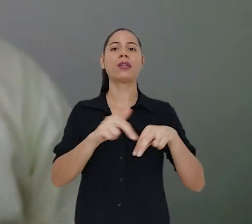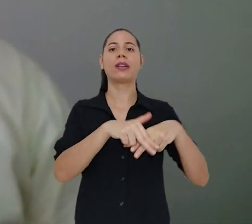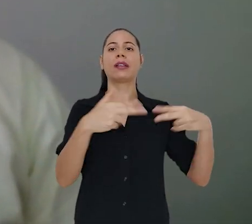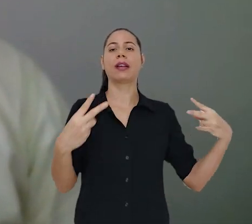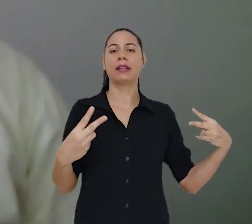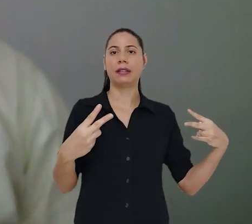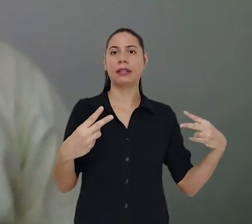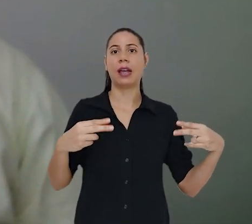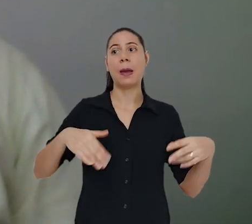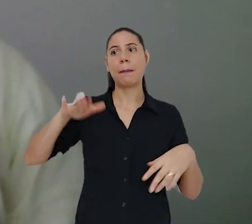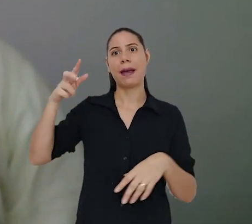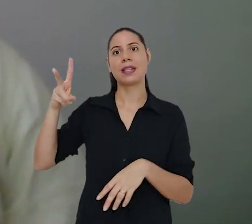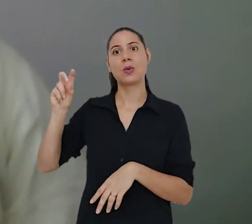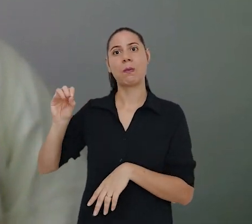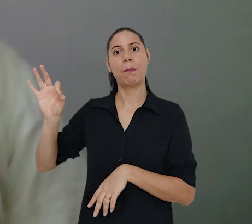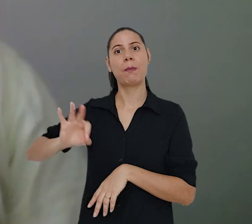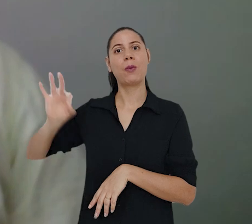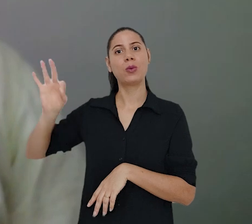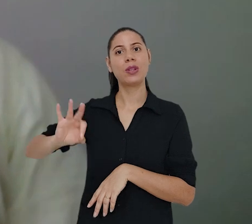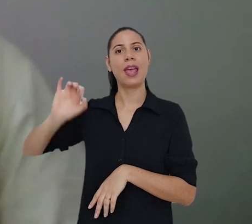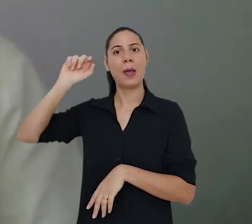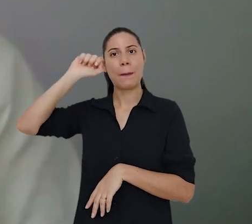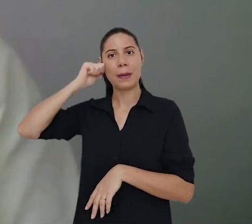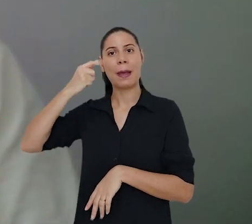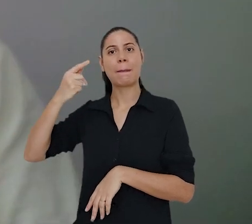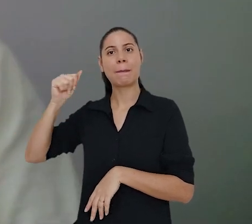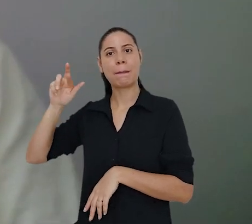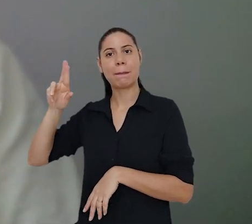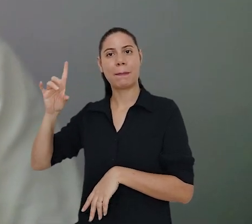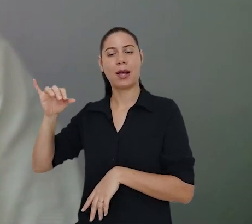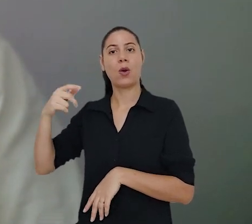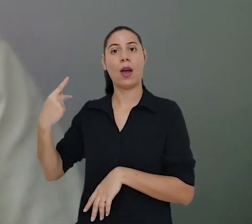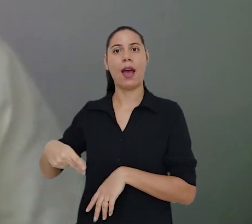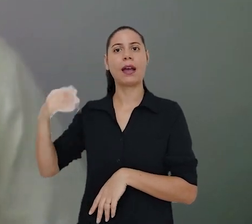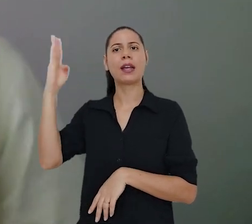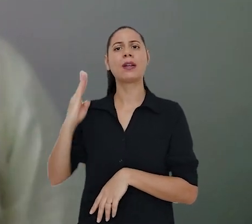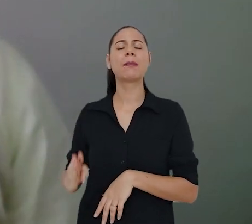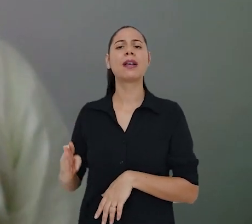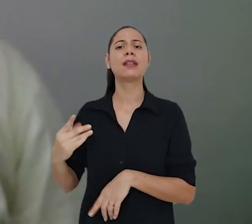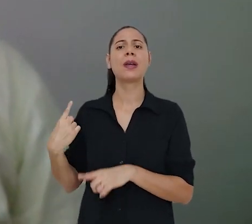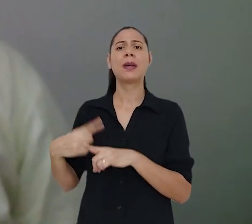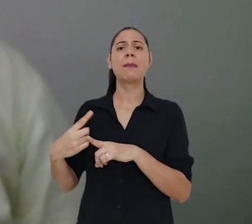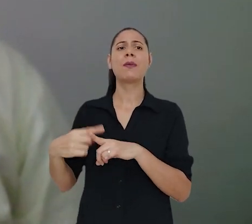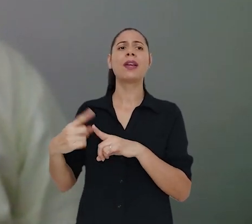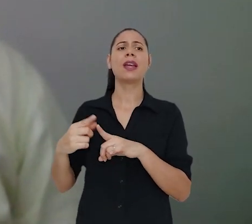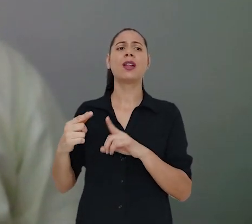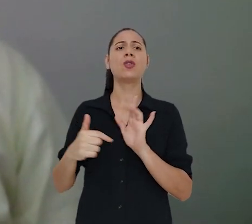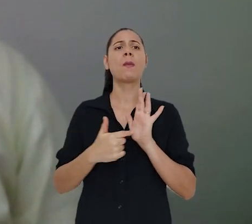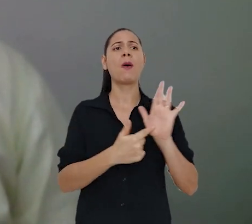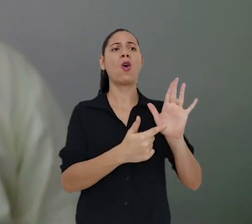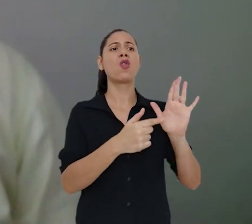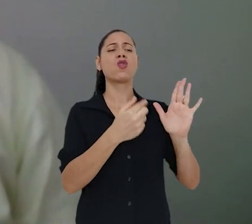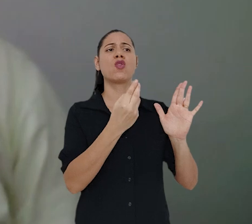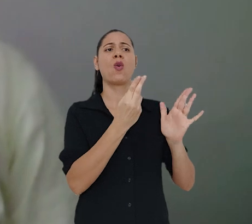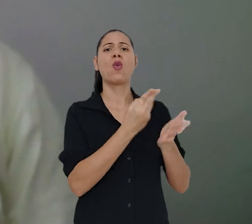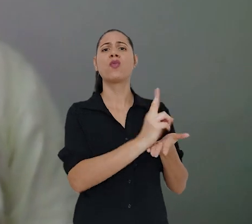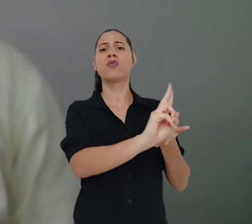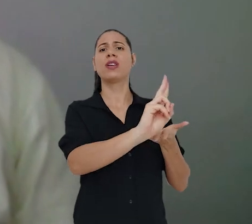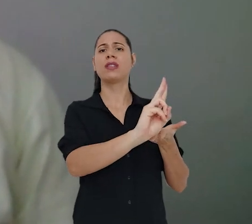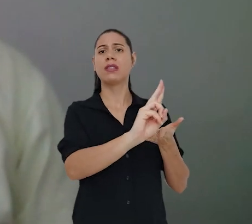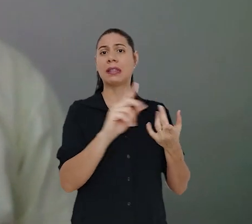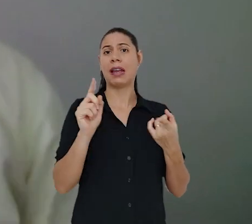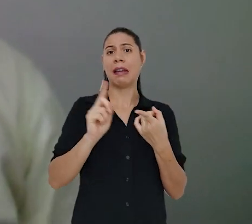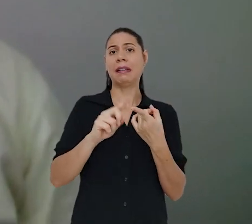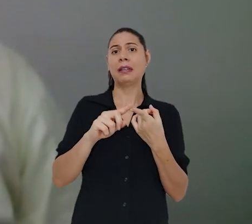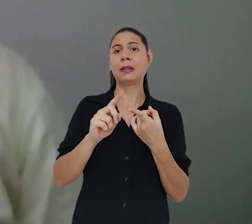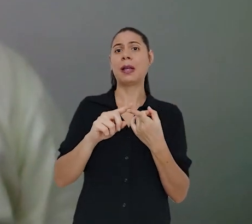etnias. A gente tem mais de 50% de pretos e pardos no Brasil. E por que esse número não se reflete nas universidades? Por que esse número não